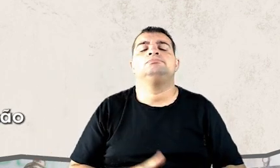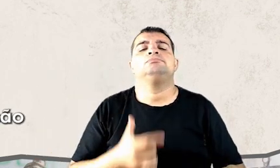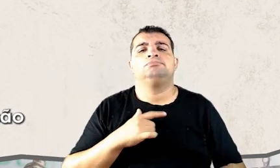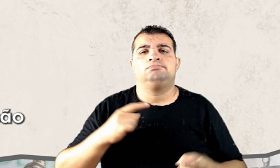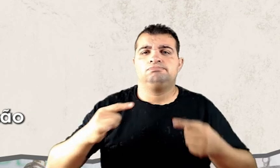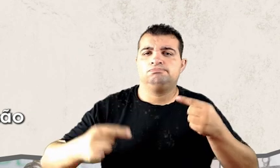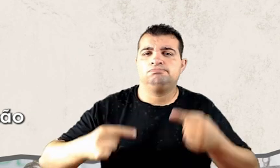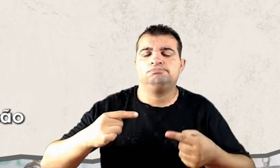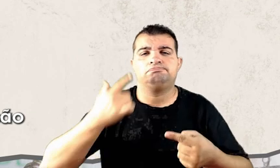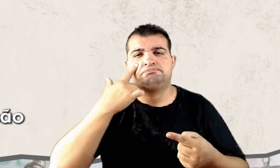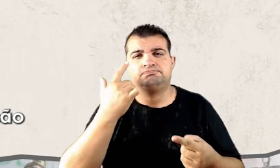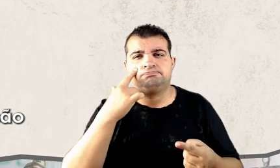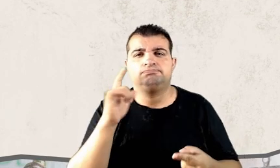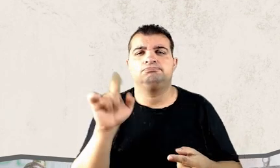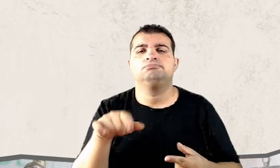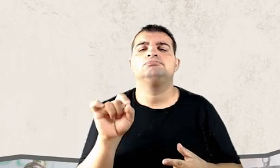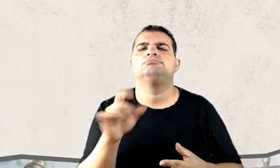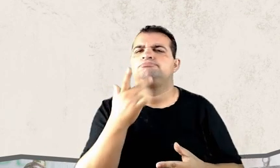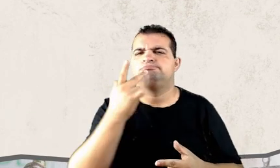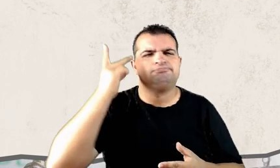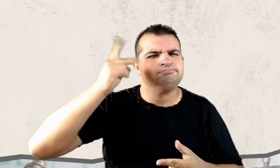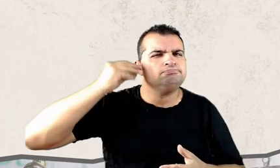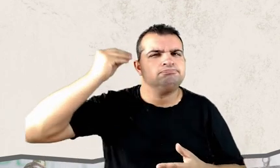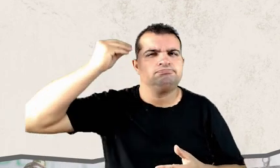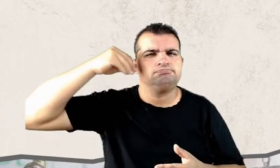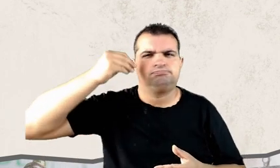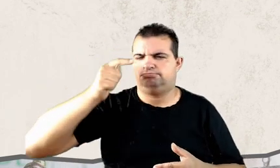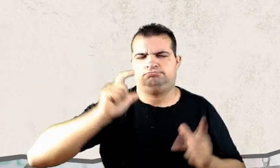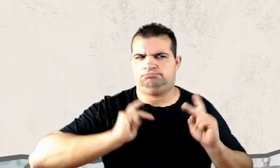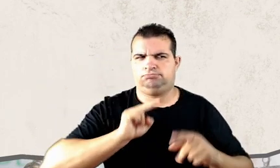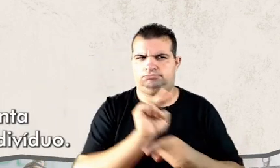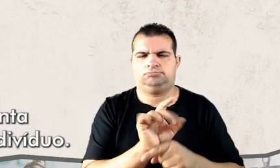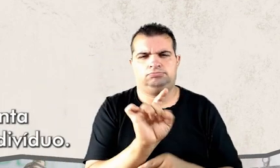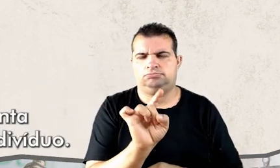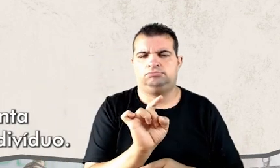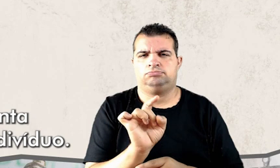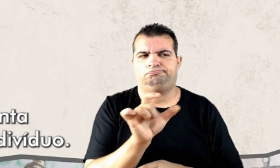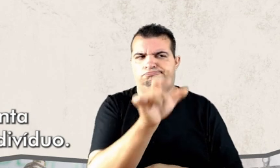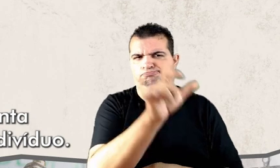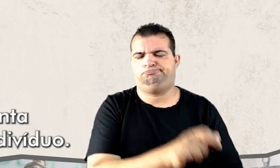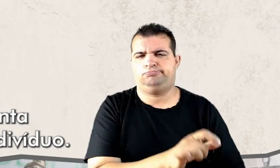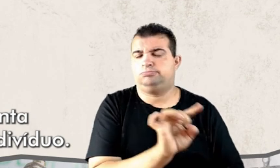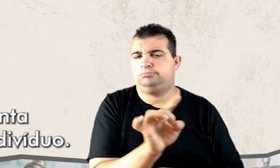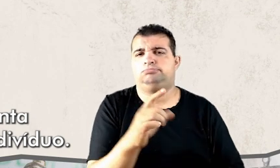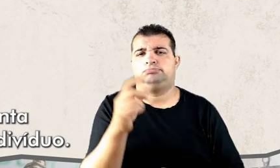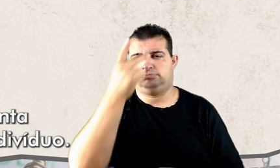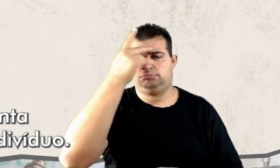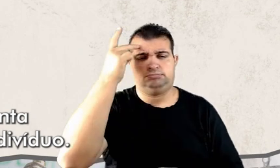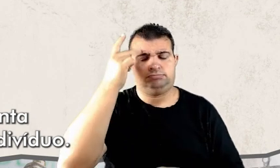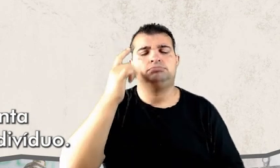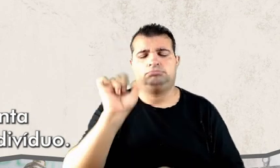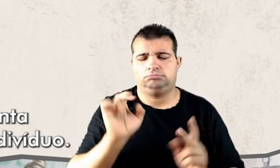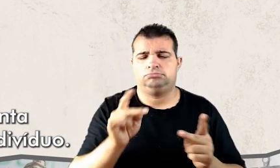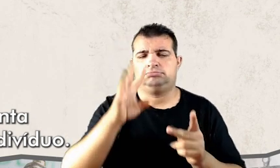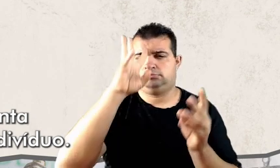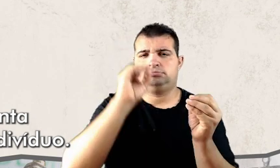ter uma discussão que, veja, não é, dizer que a psicologia não olha para o indivíduo, ela continua tendo que dar conta de